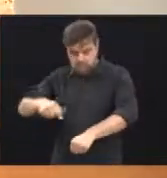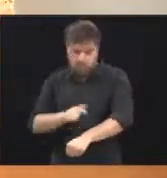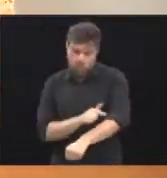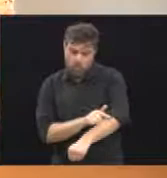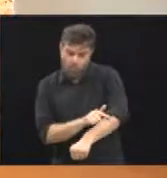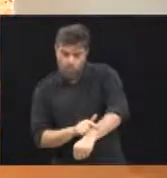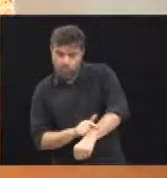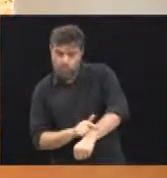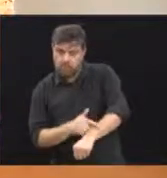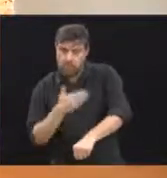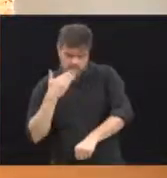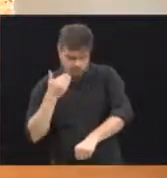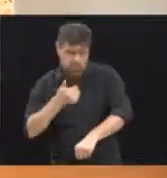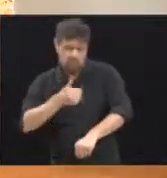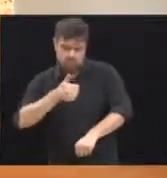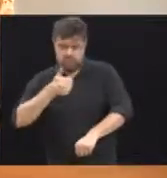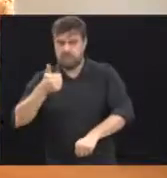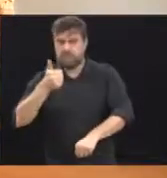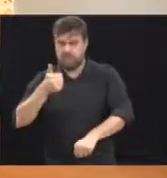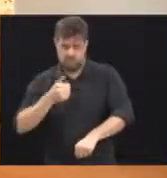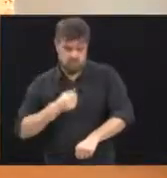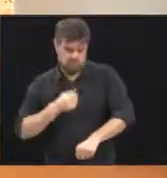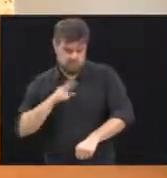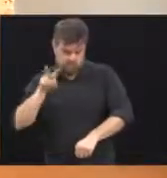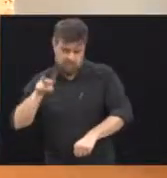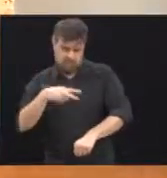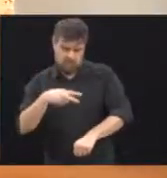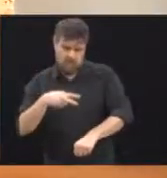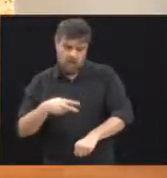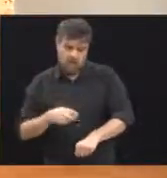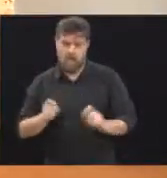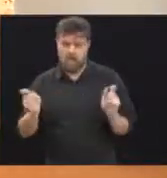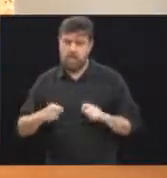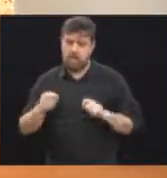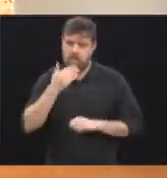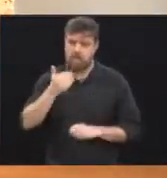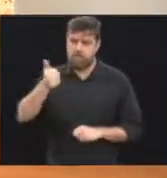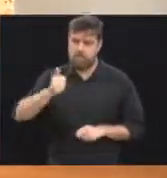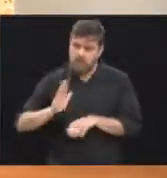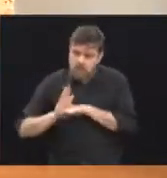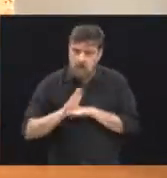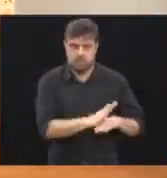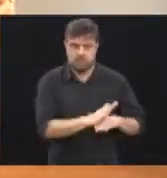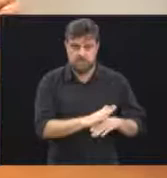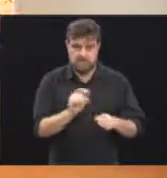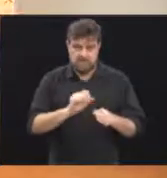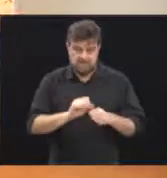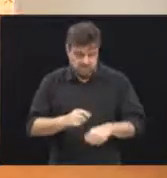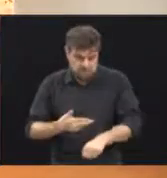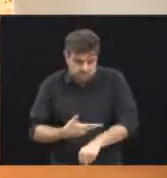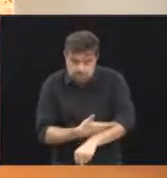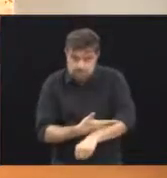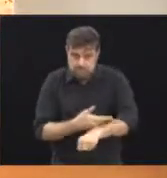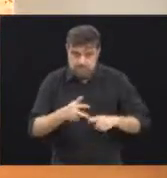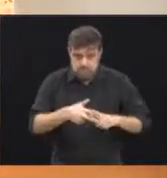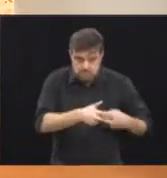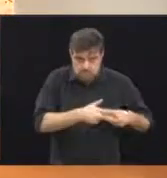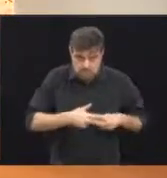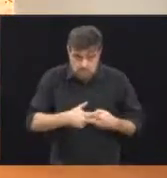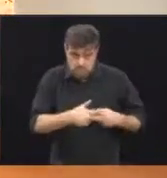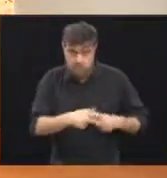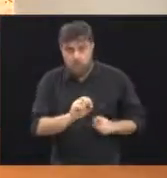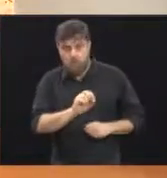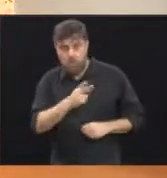uma cicatriz mais harmônica, com menos retração, a gente consegue ajudar, seja fazendo cirurgia, seja